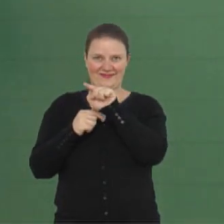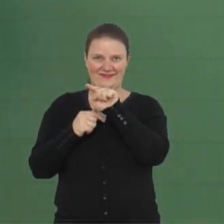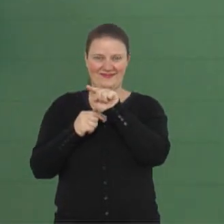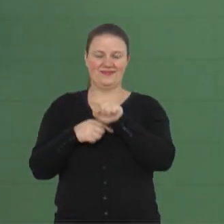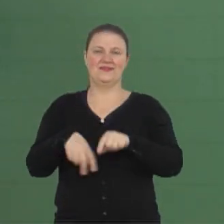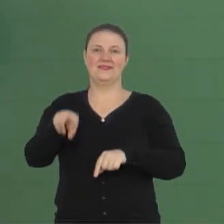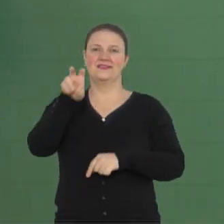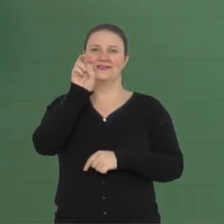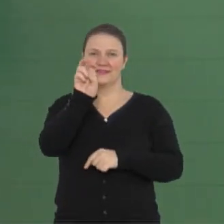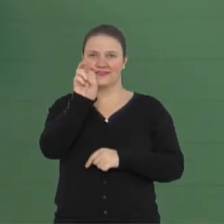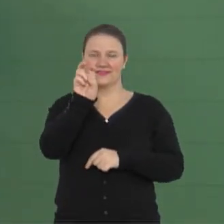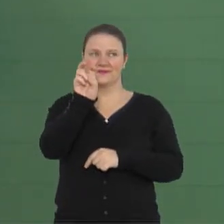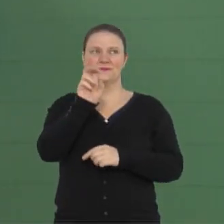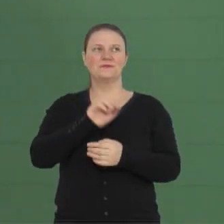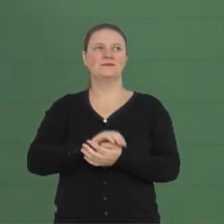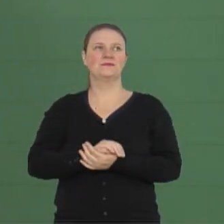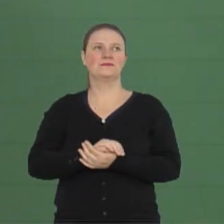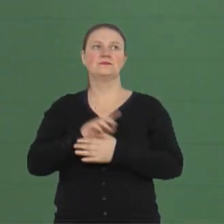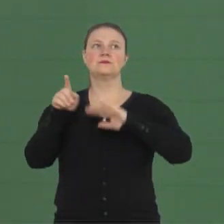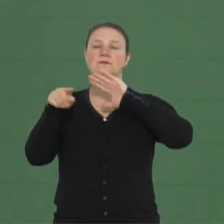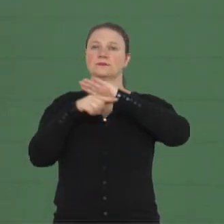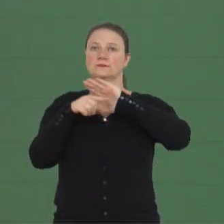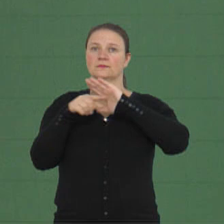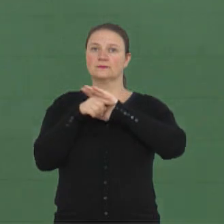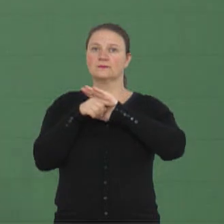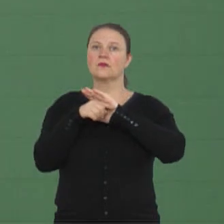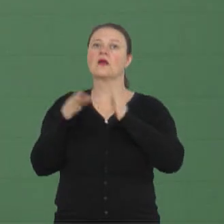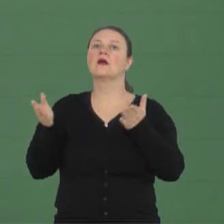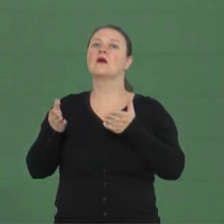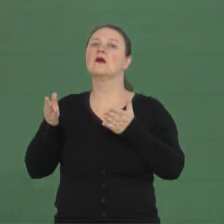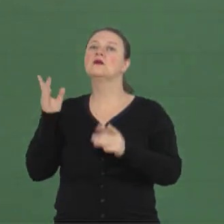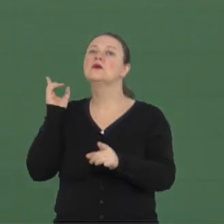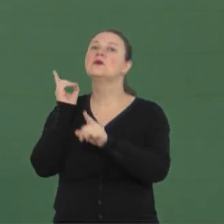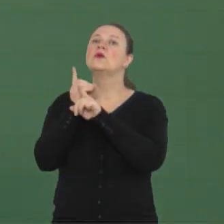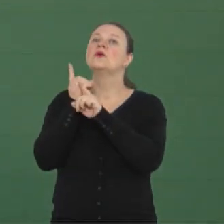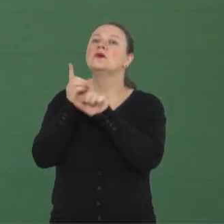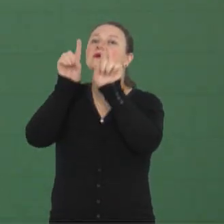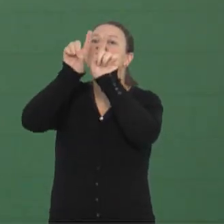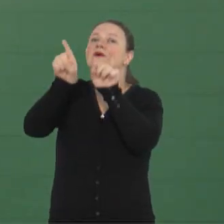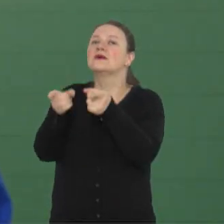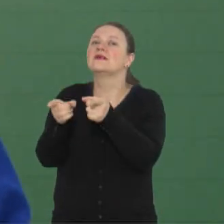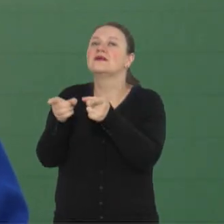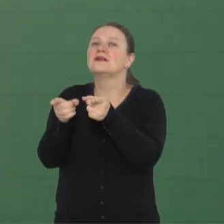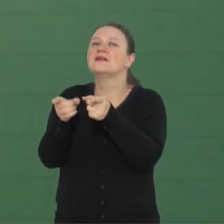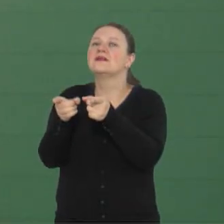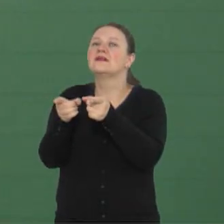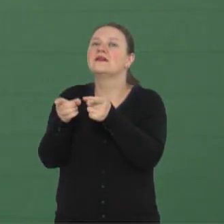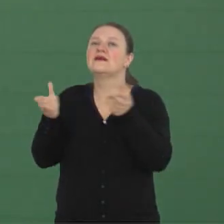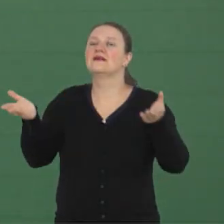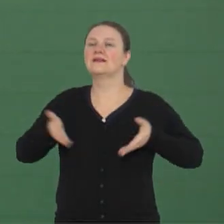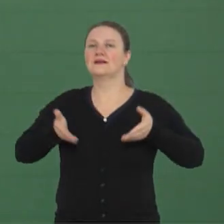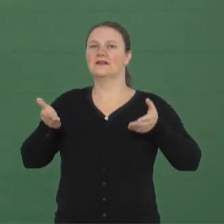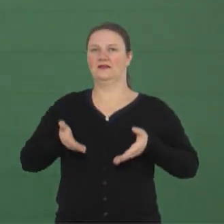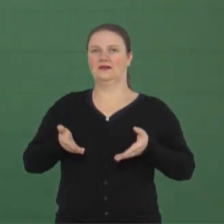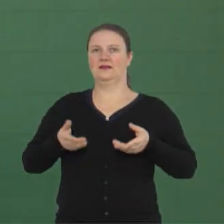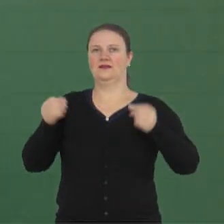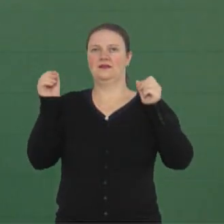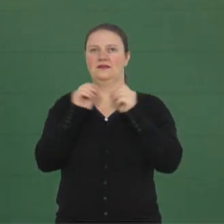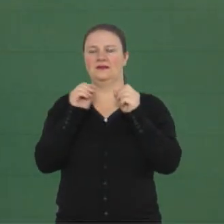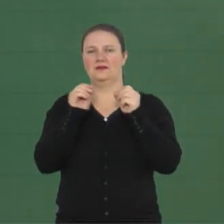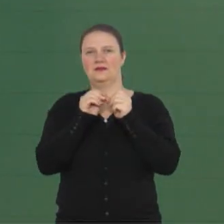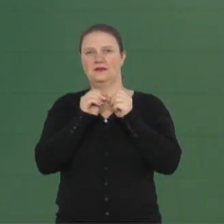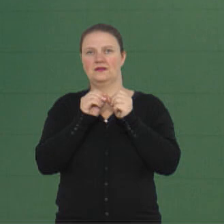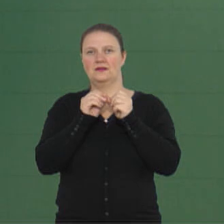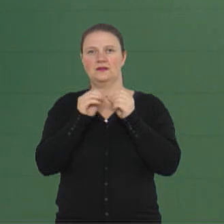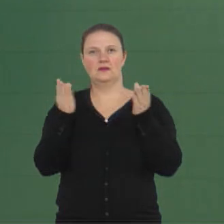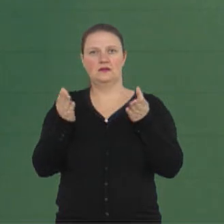colchete, 5 menos, opa, chegamos nos parênteses. Agora vamos resolver.